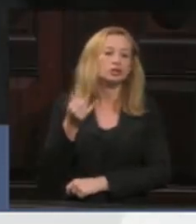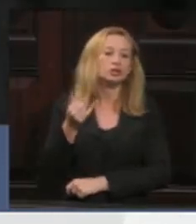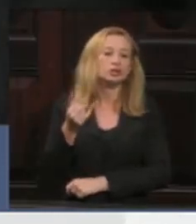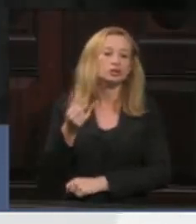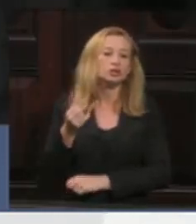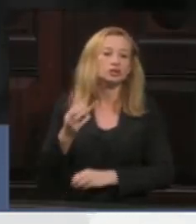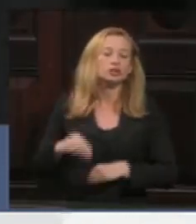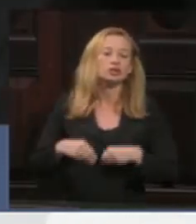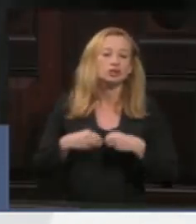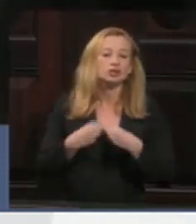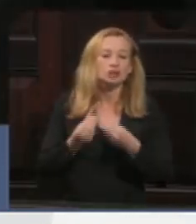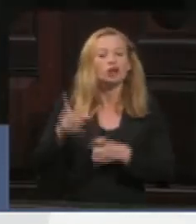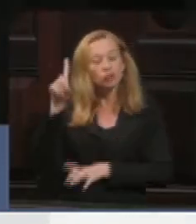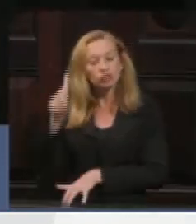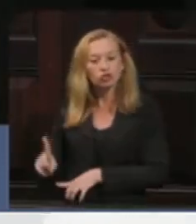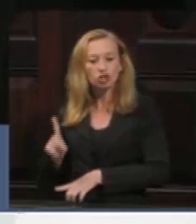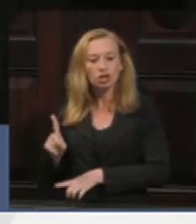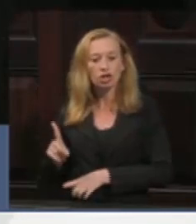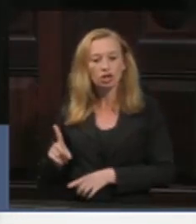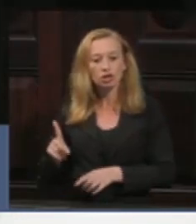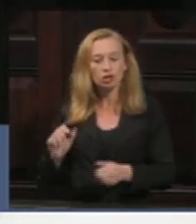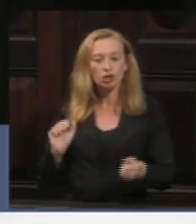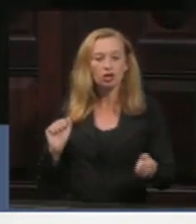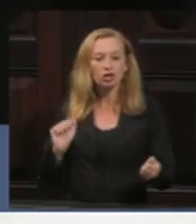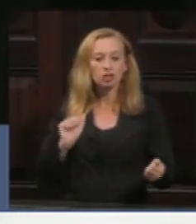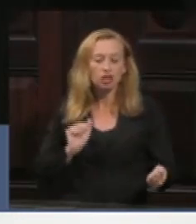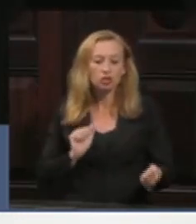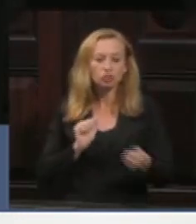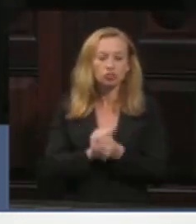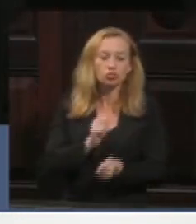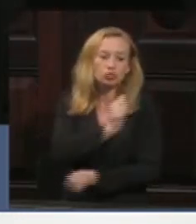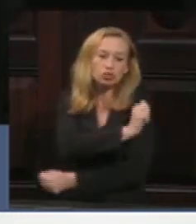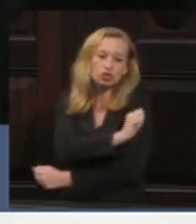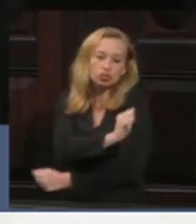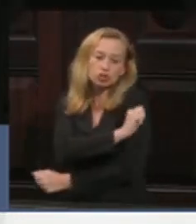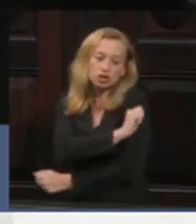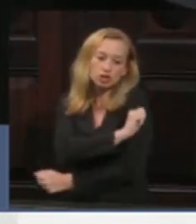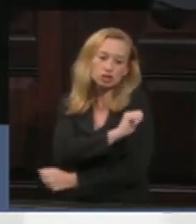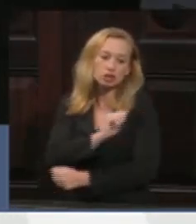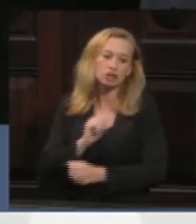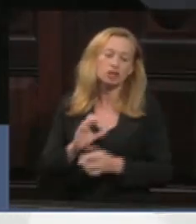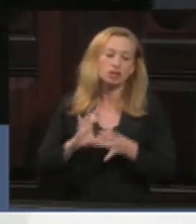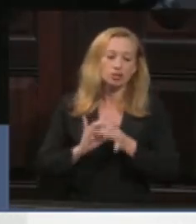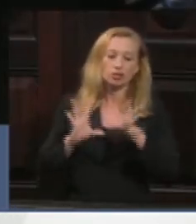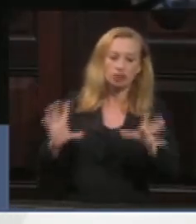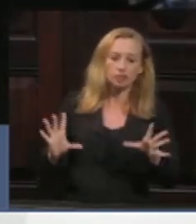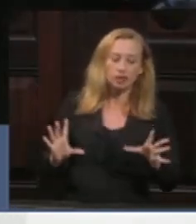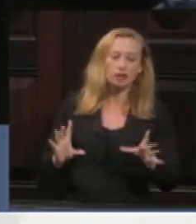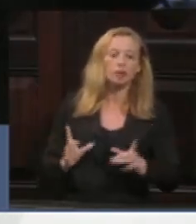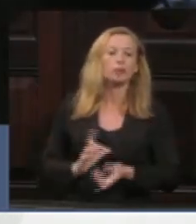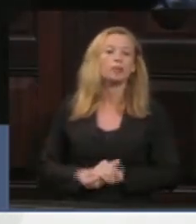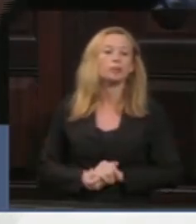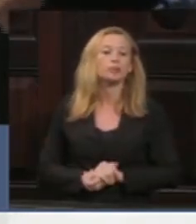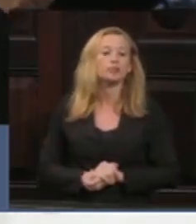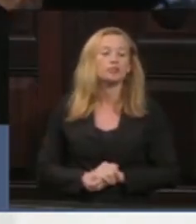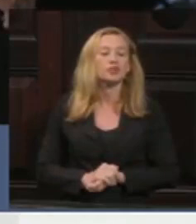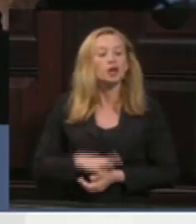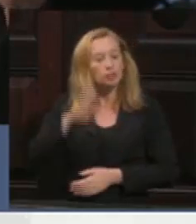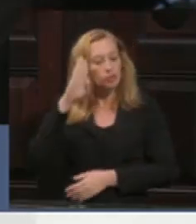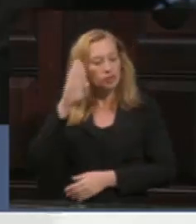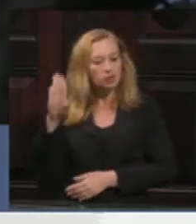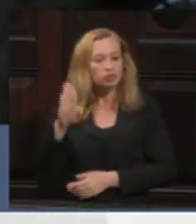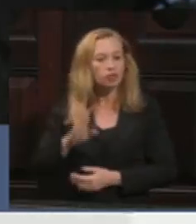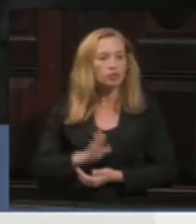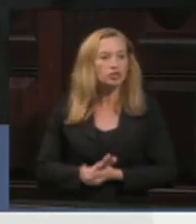dos servidores, a participação dos estudantes, uma gestão mais democrática e, principalmente, ele faz com que o CCERJ, que é